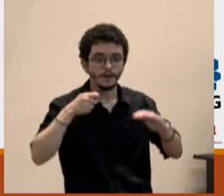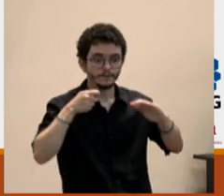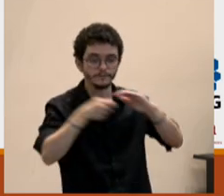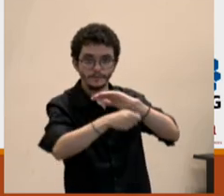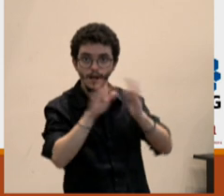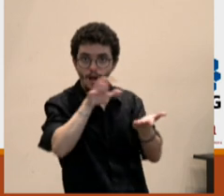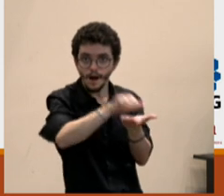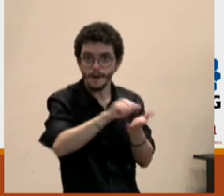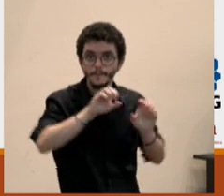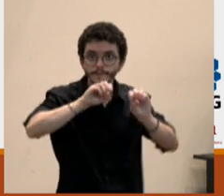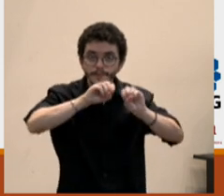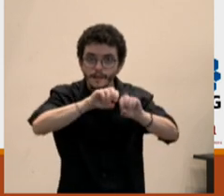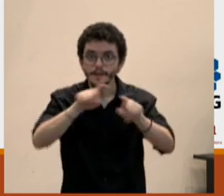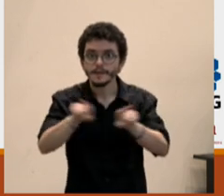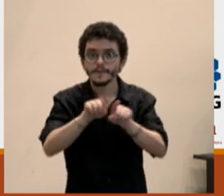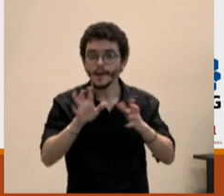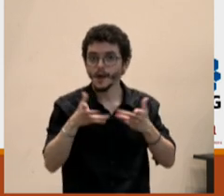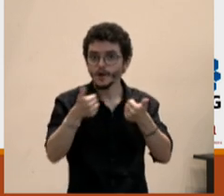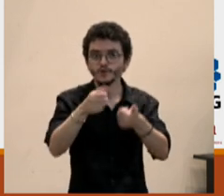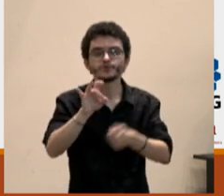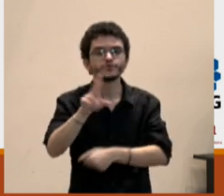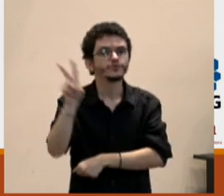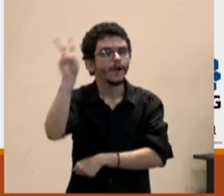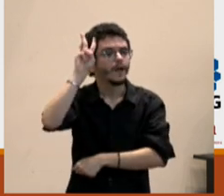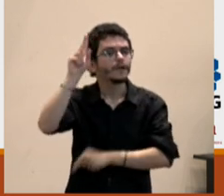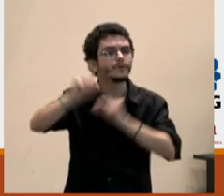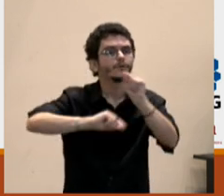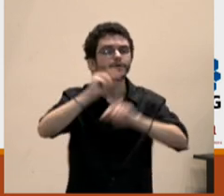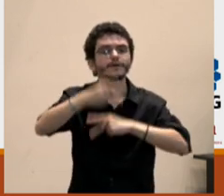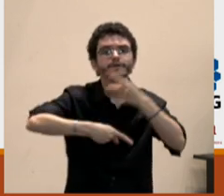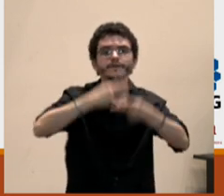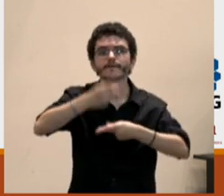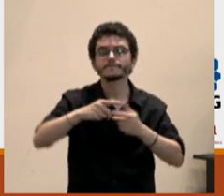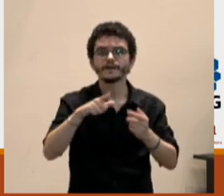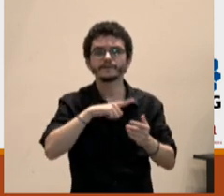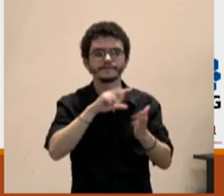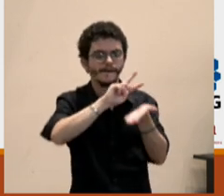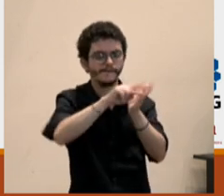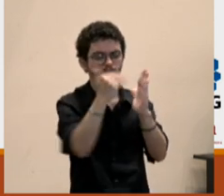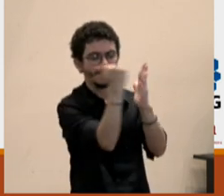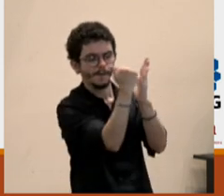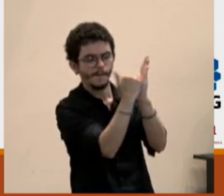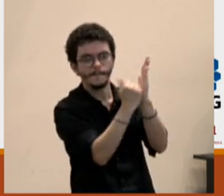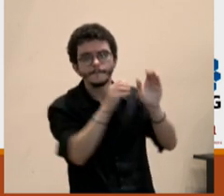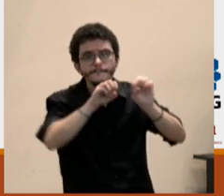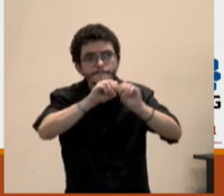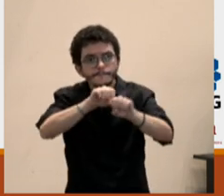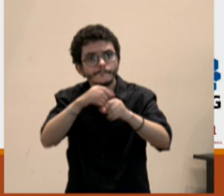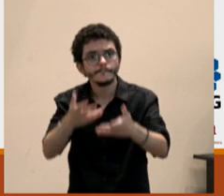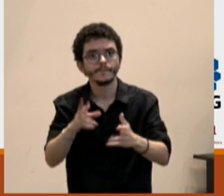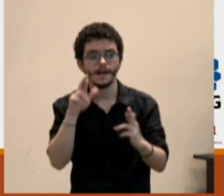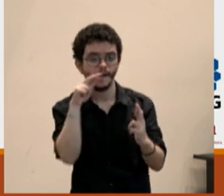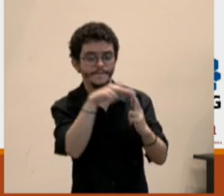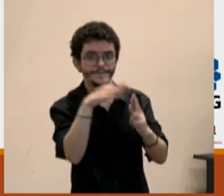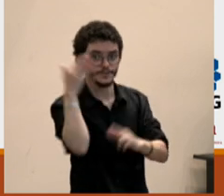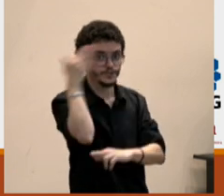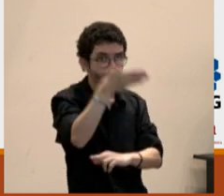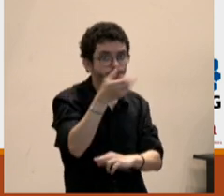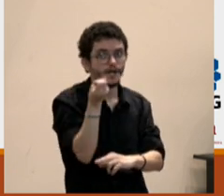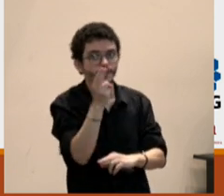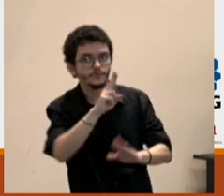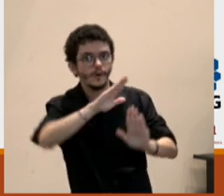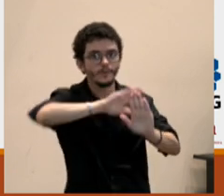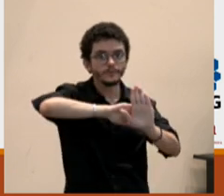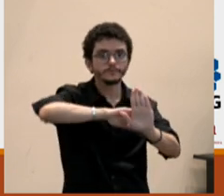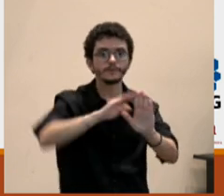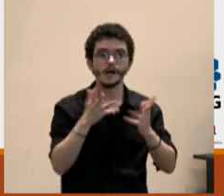qualidade educacional, é só lembrar que a implementação de diversos parâmetros educacionais referenciados direto ou indiretamente à qualidade